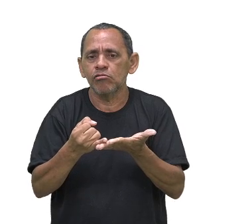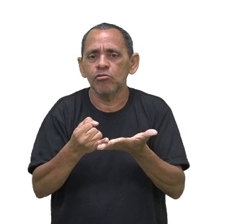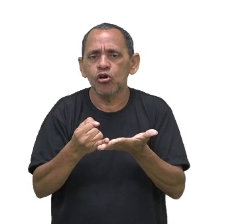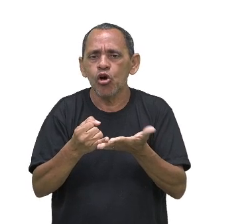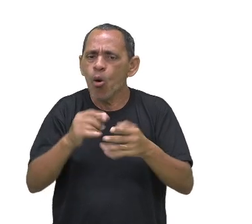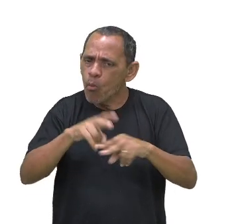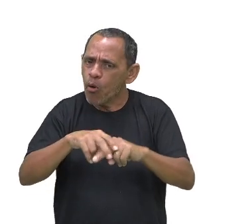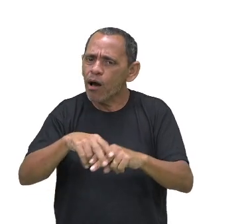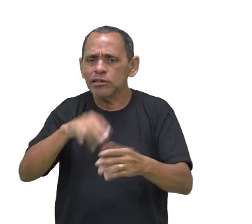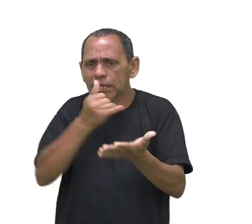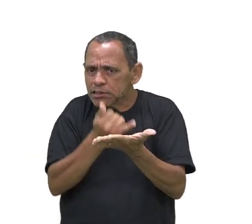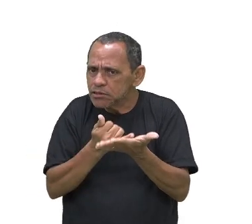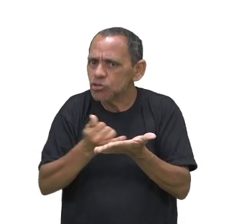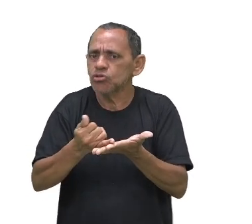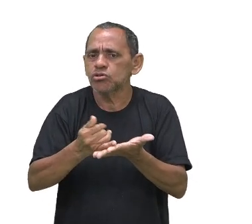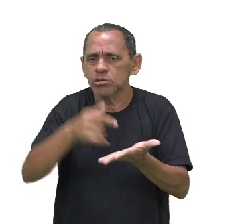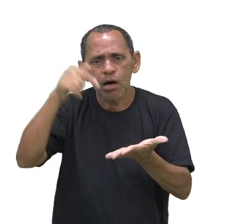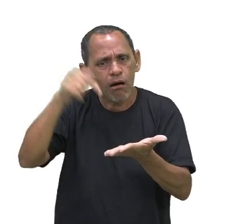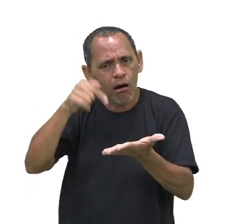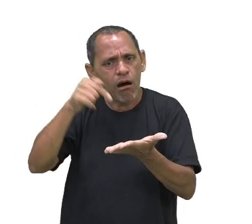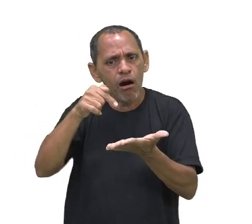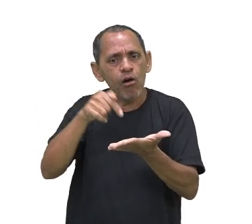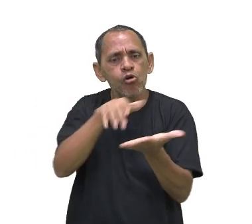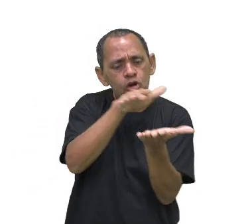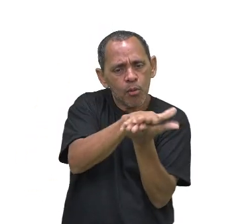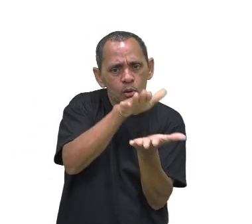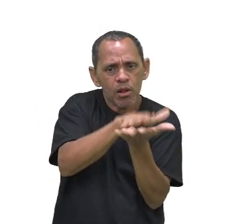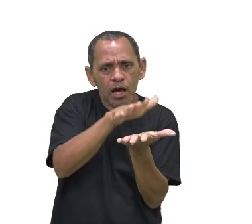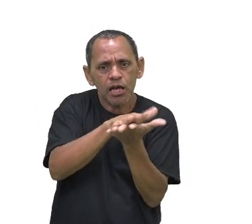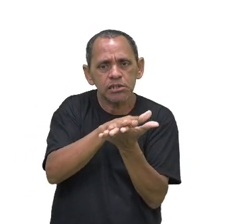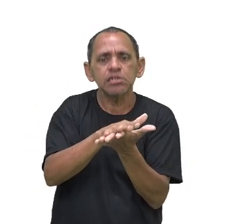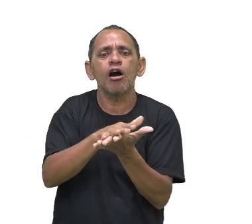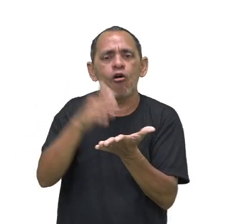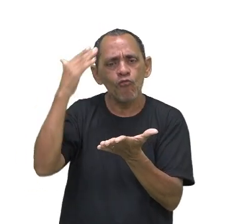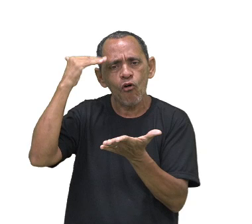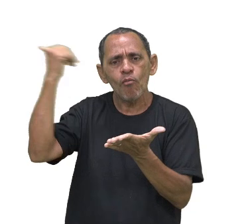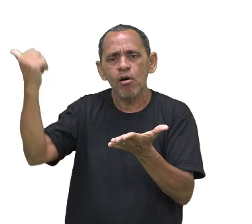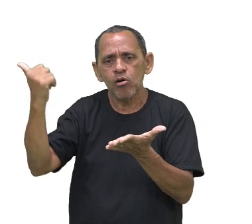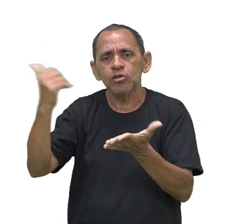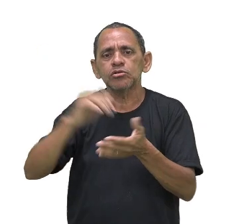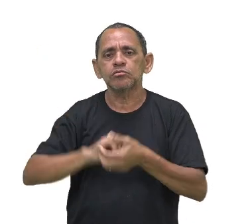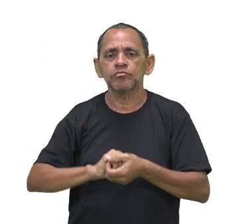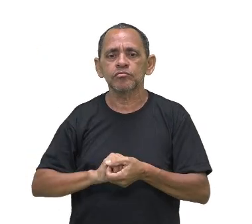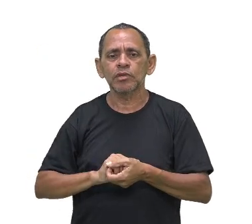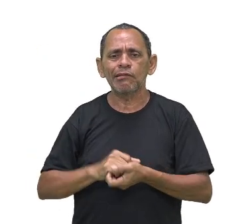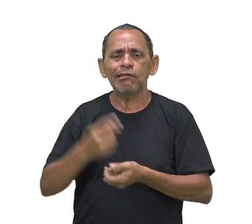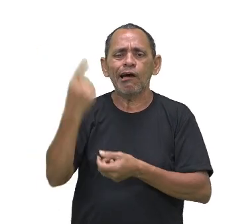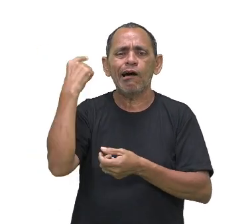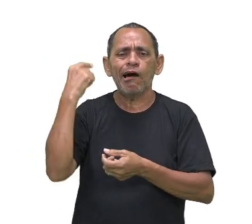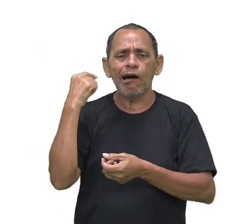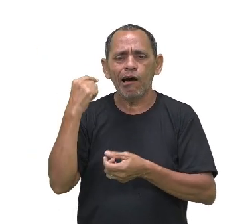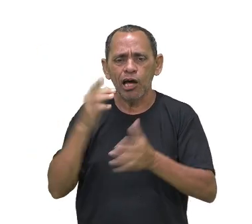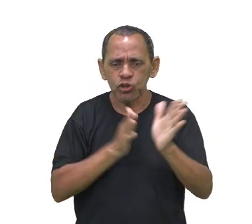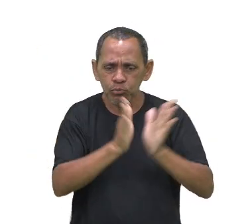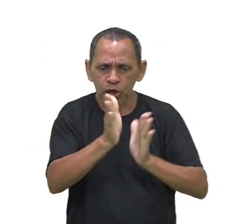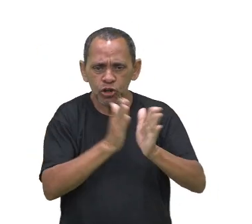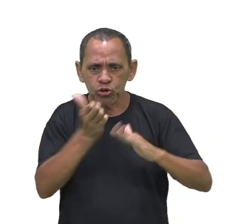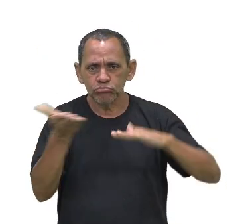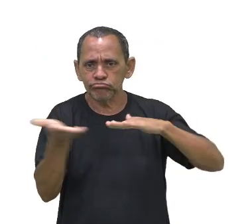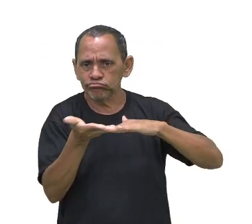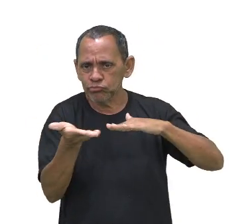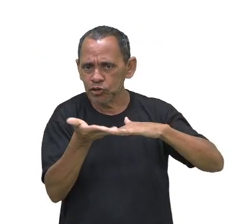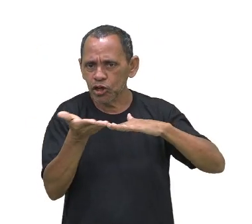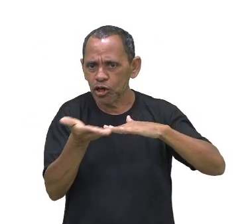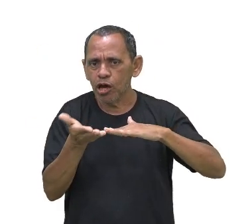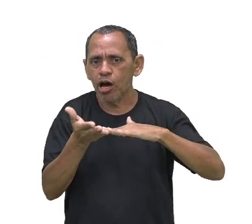introdução. Nessa introdução da formação do Brasil contemporâneo, se chamava O Sentido da Colonização.